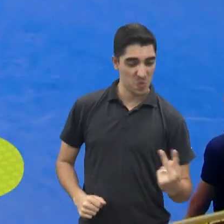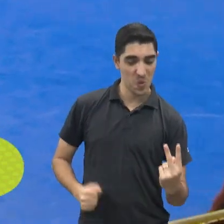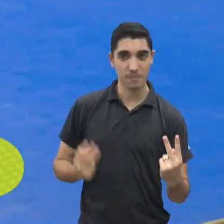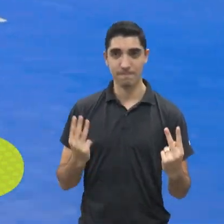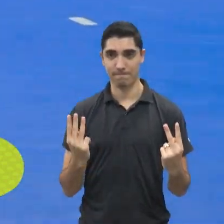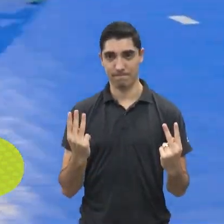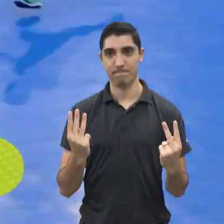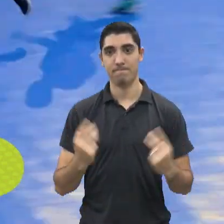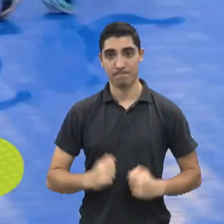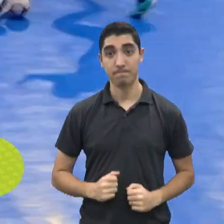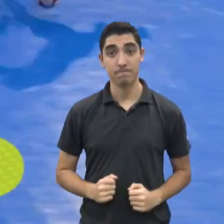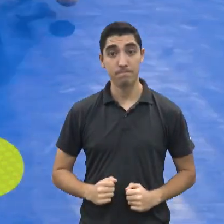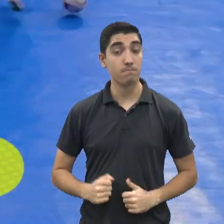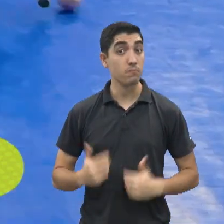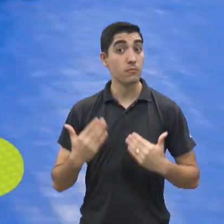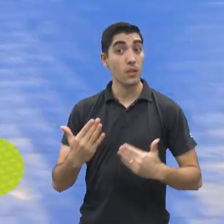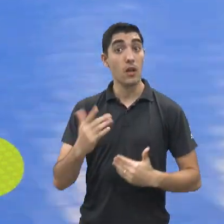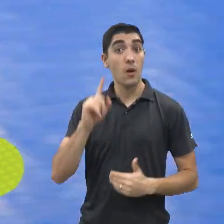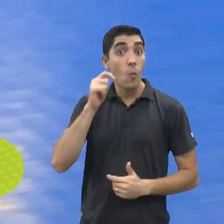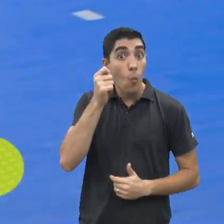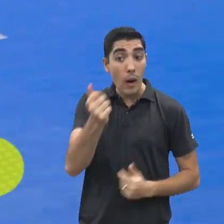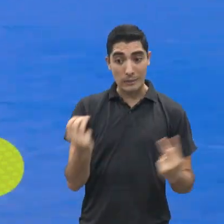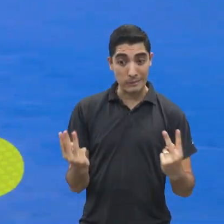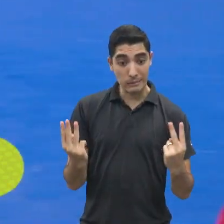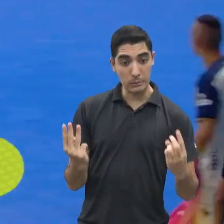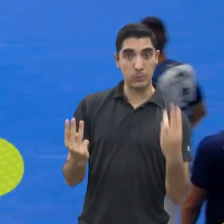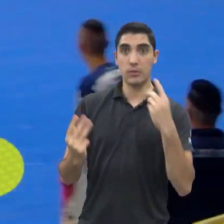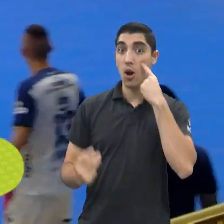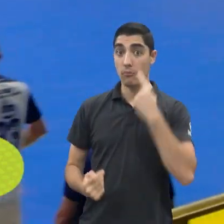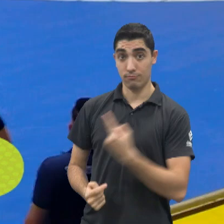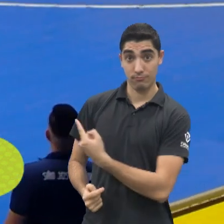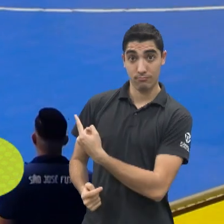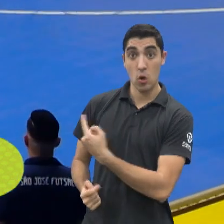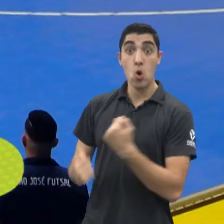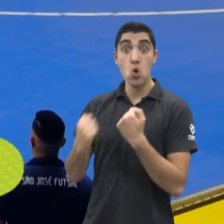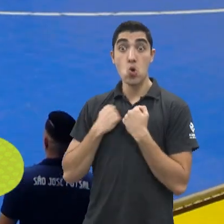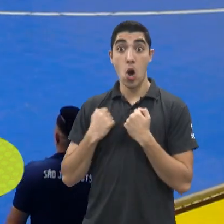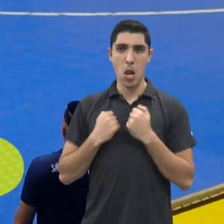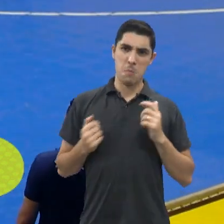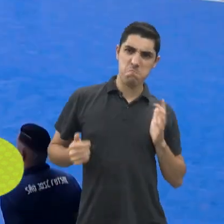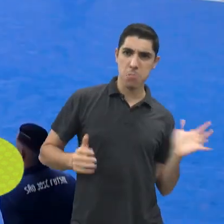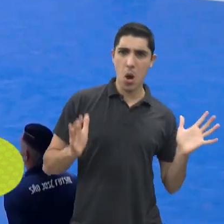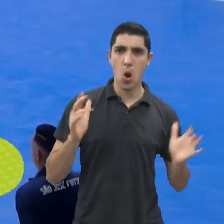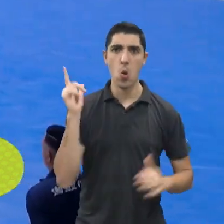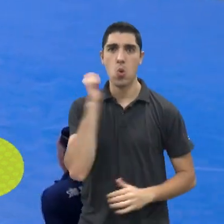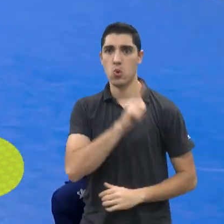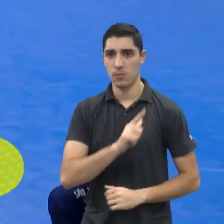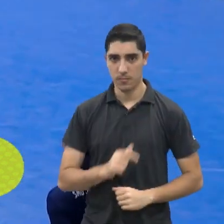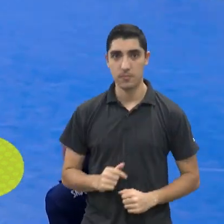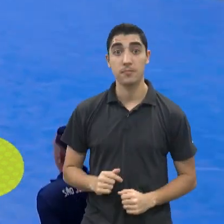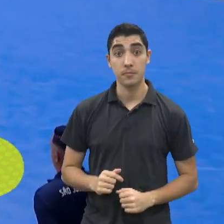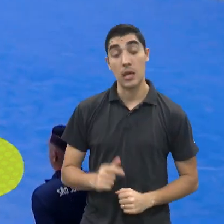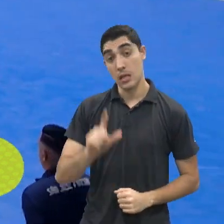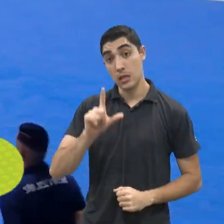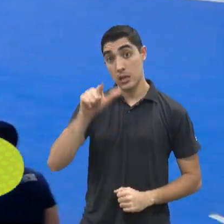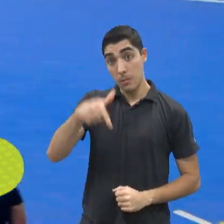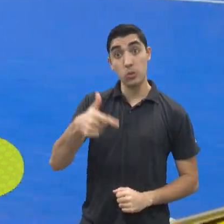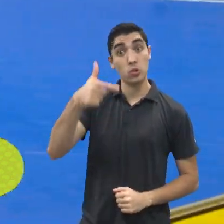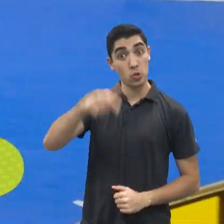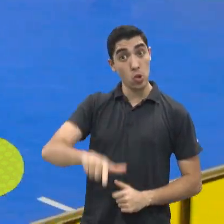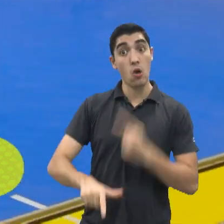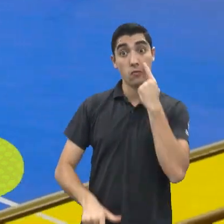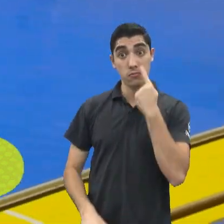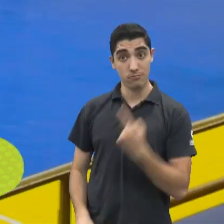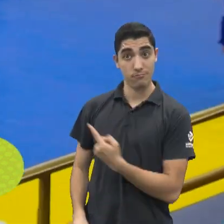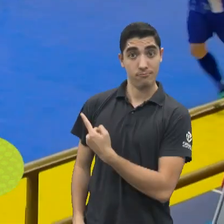o empate quase saiu nessa jogada, mas o David esticou a perna na hora certa. David, aliás, continuava